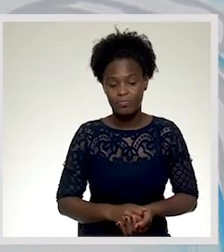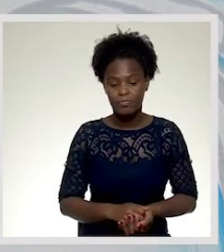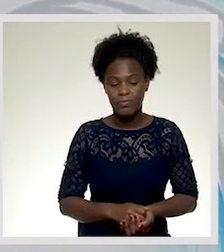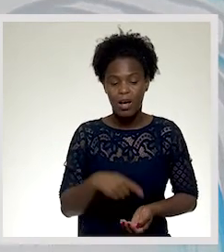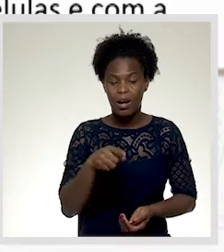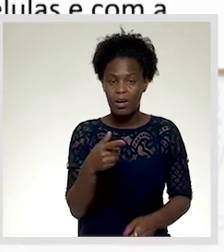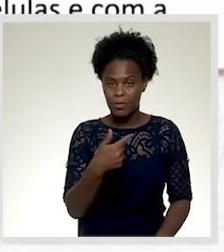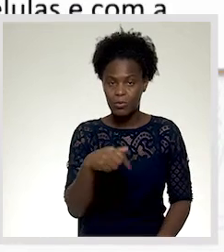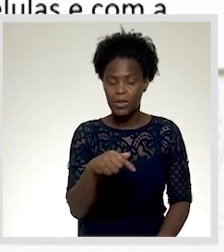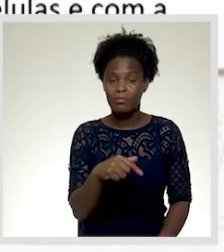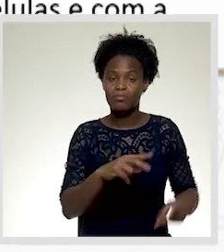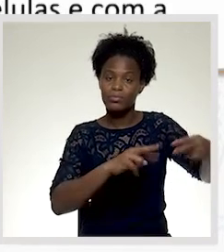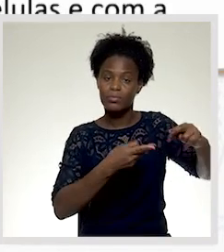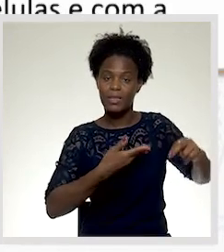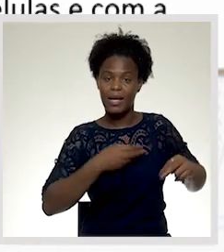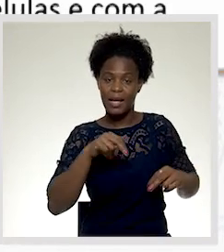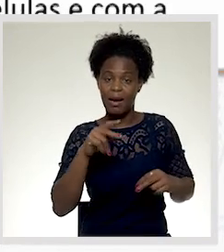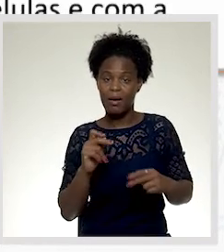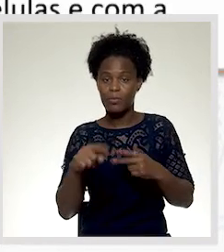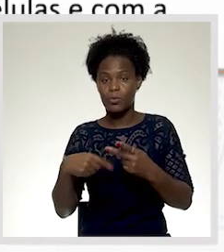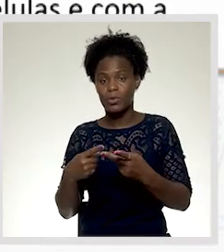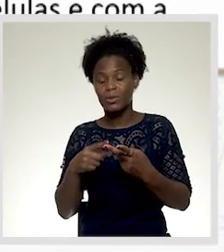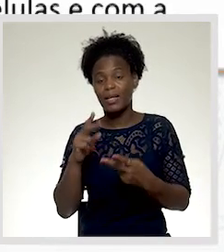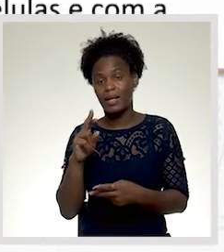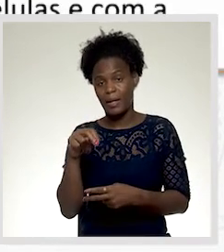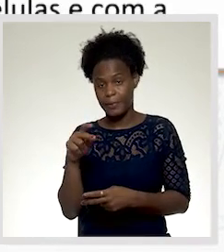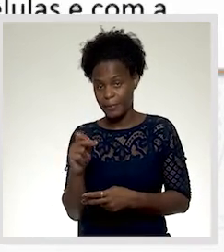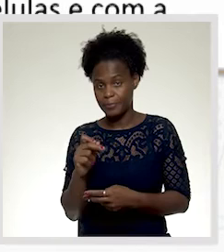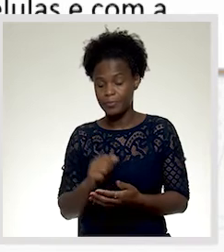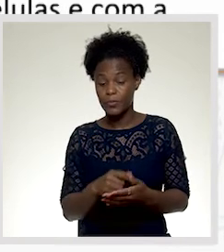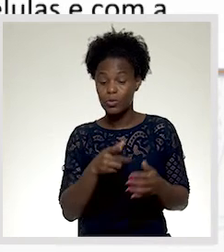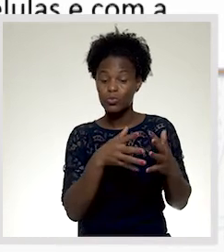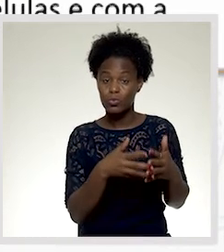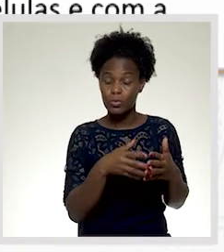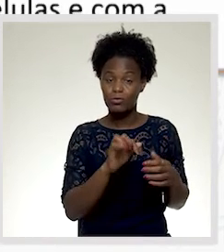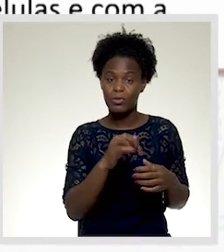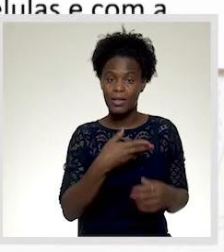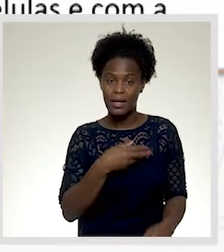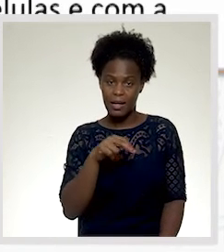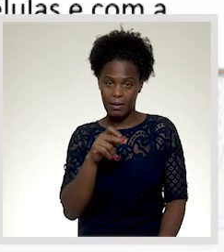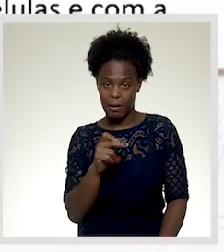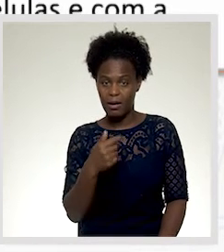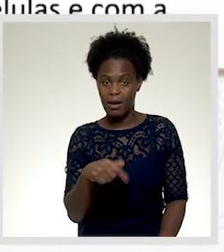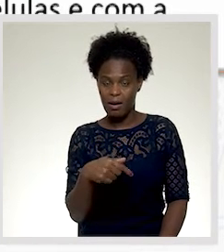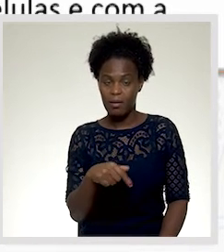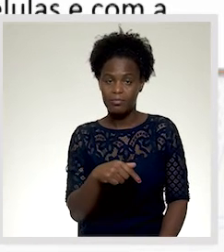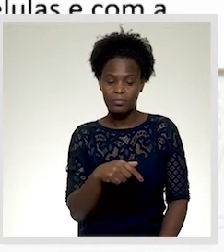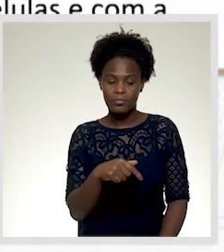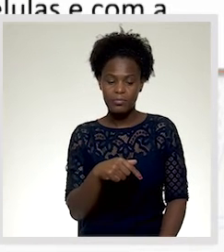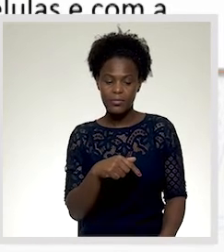isso. Então, temos aqui a molécula do DNA e a molécula do RNA. Na sua estrutura, o DNA